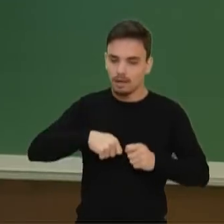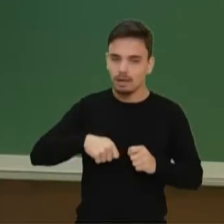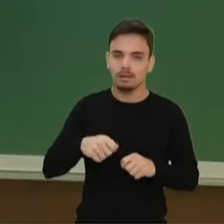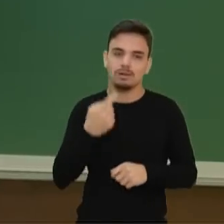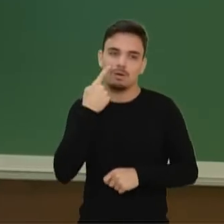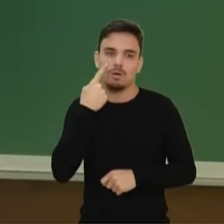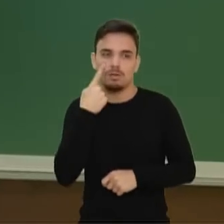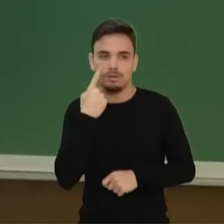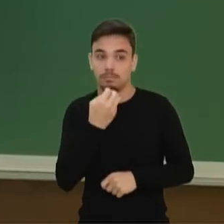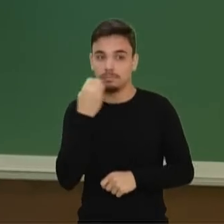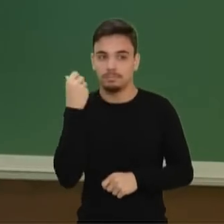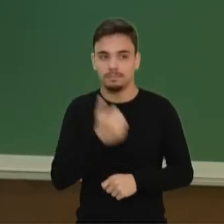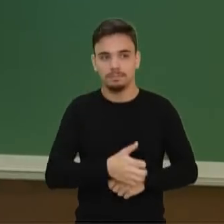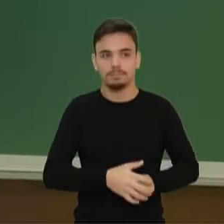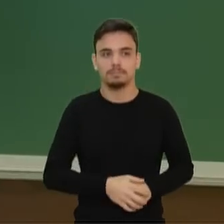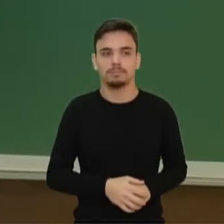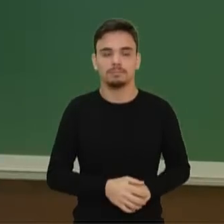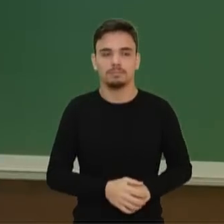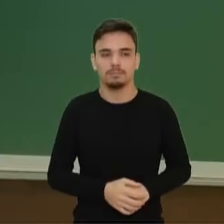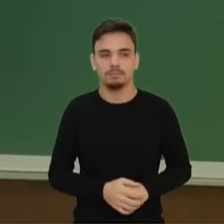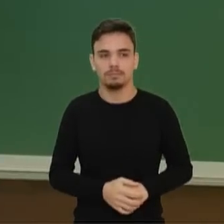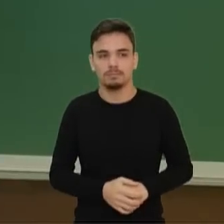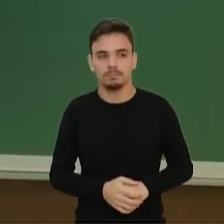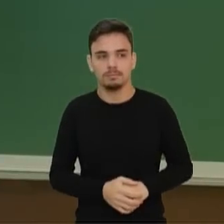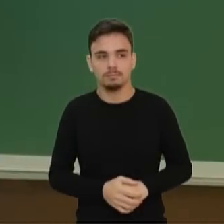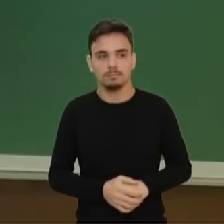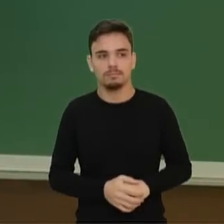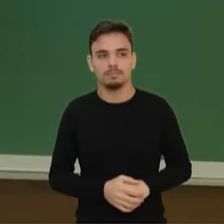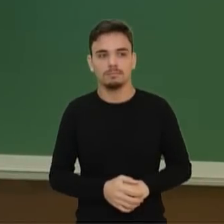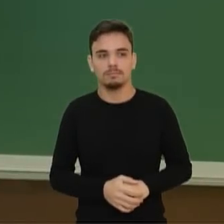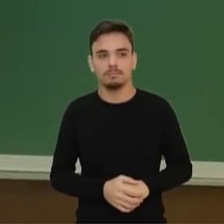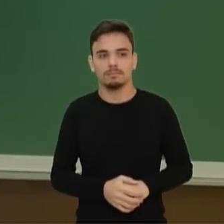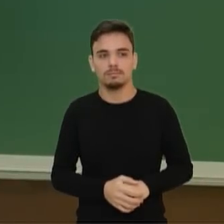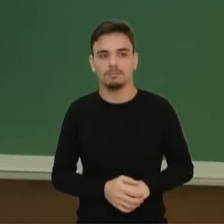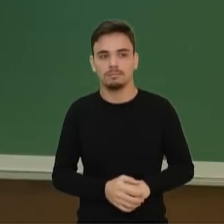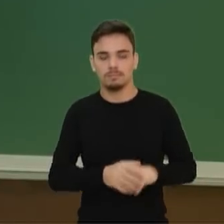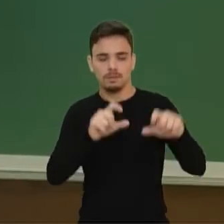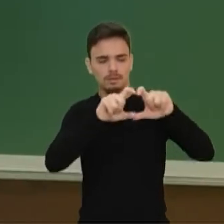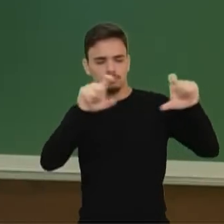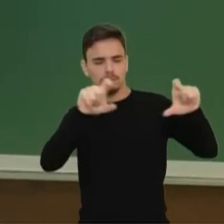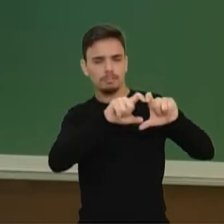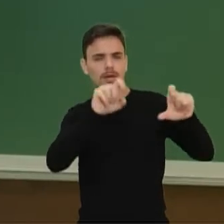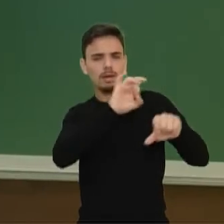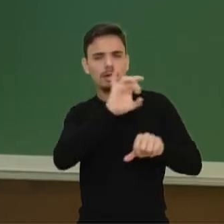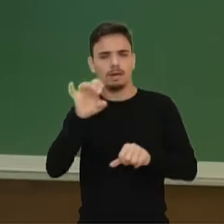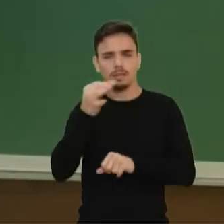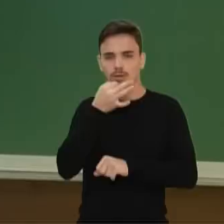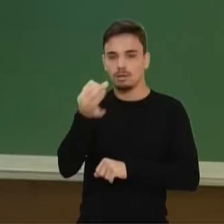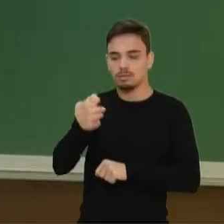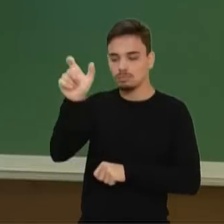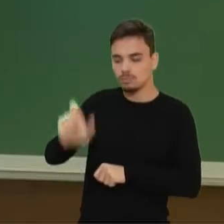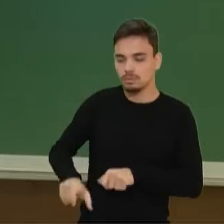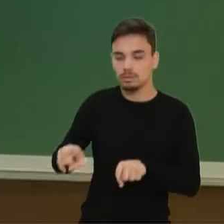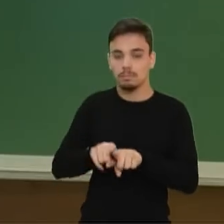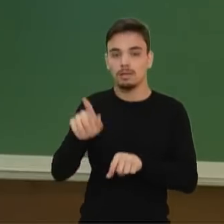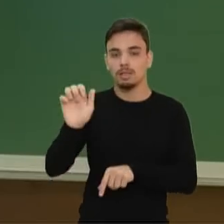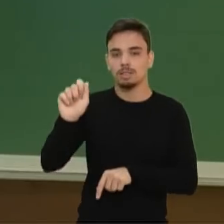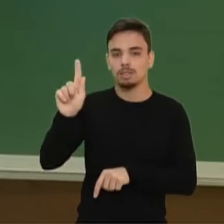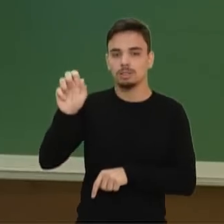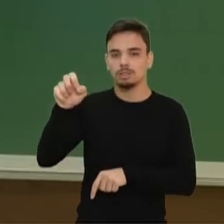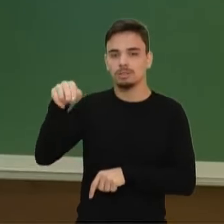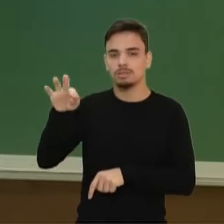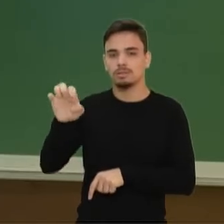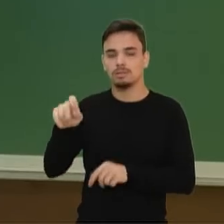lá? Muito bem. Então, vamos lá. Destaque de cada oração o sujeito e o agente da